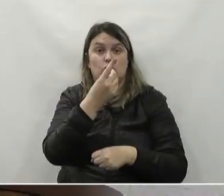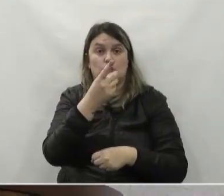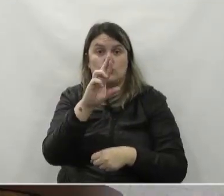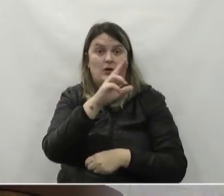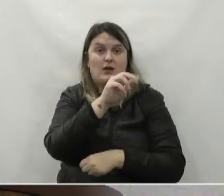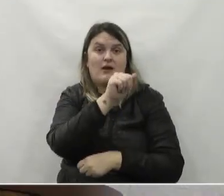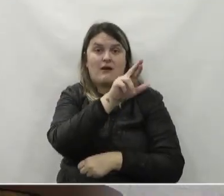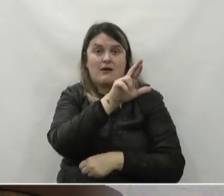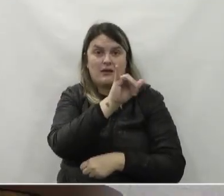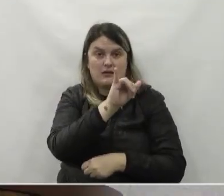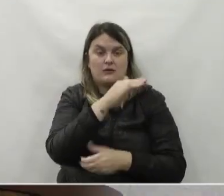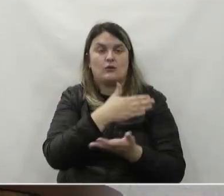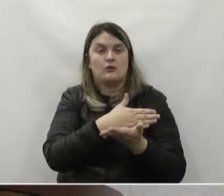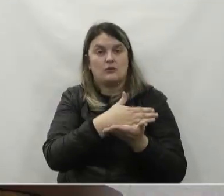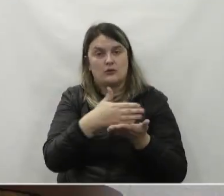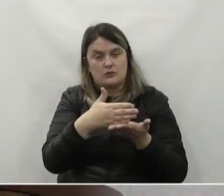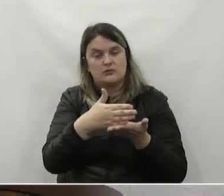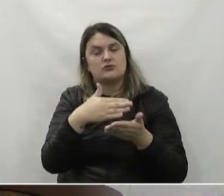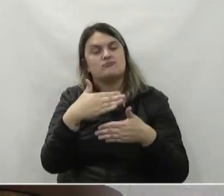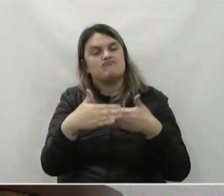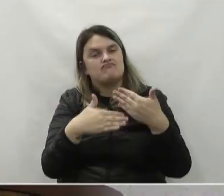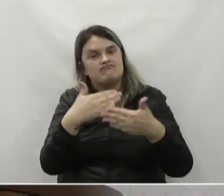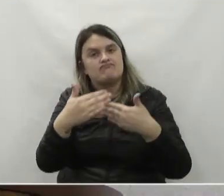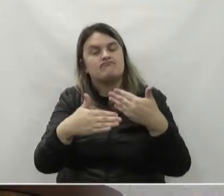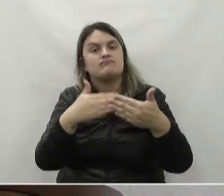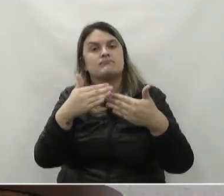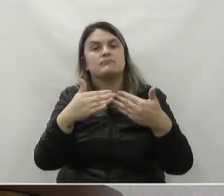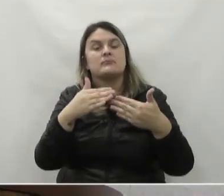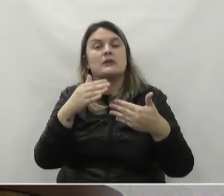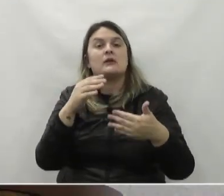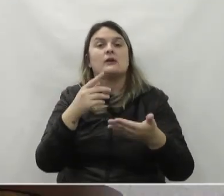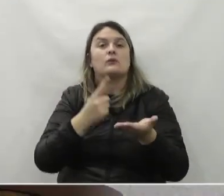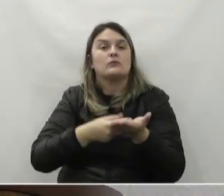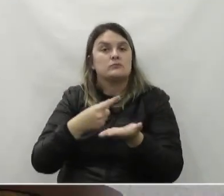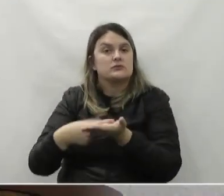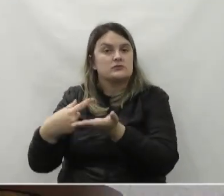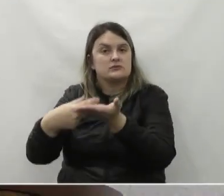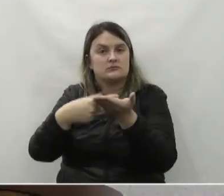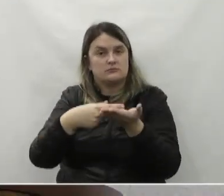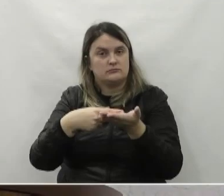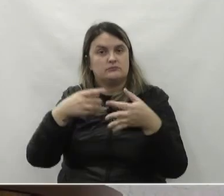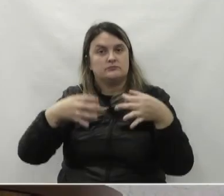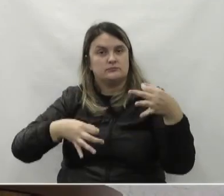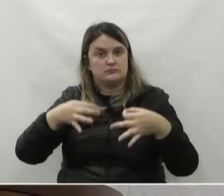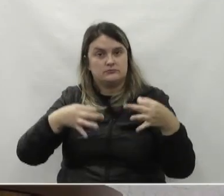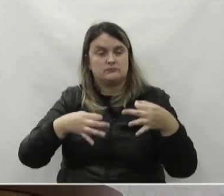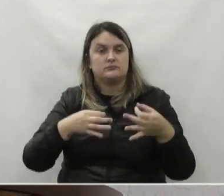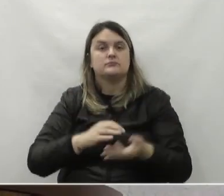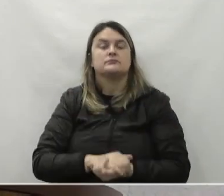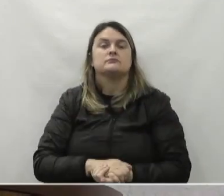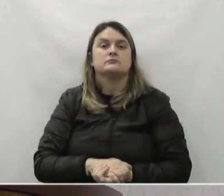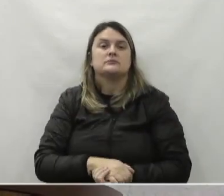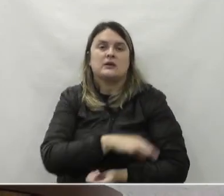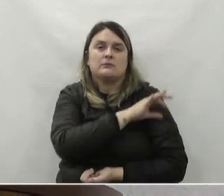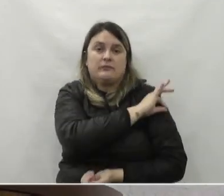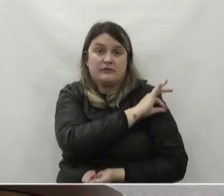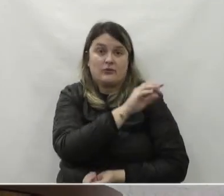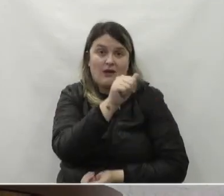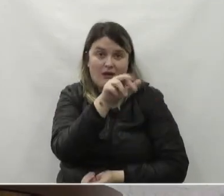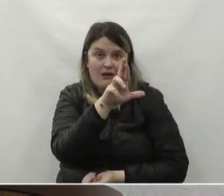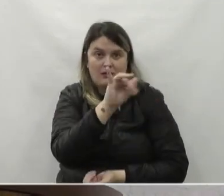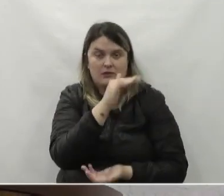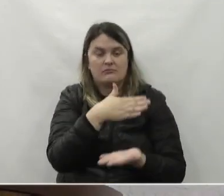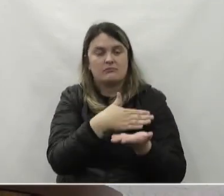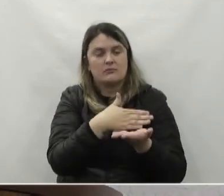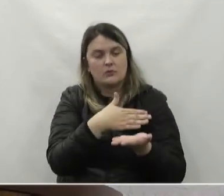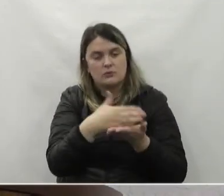a gente conseguiu avançar aí nesse acordo, prefeito que vem trabalhando desde o